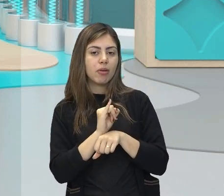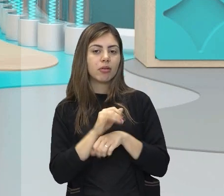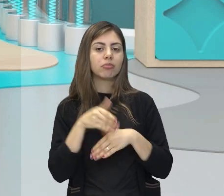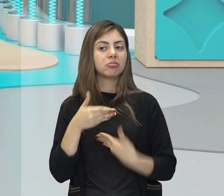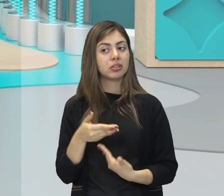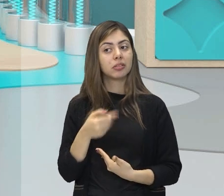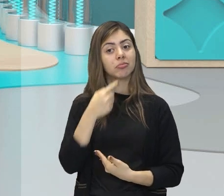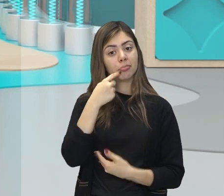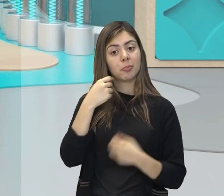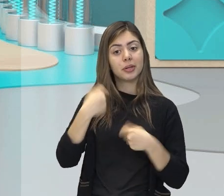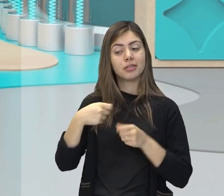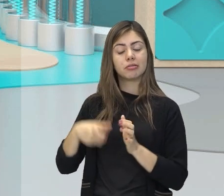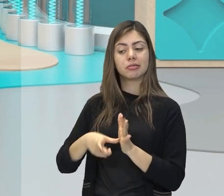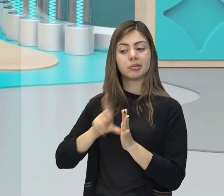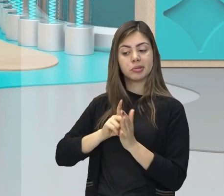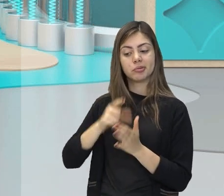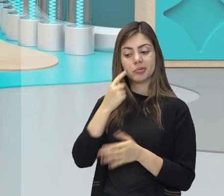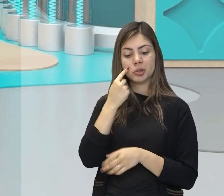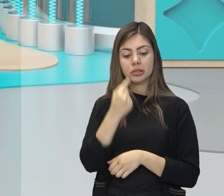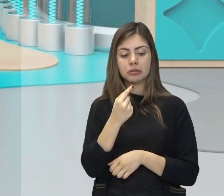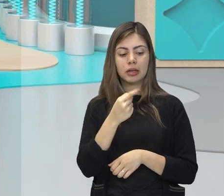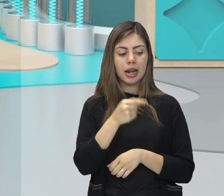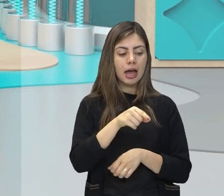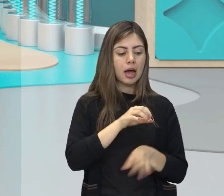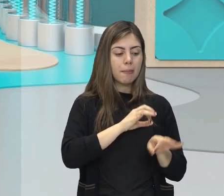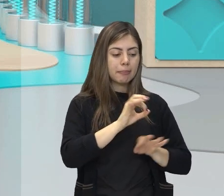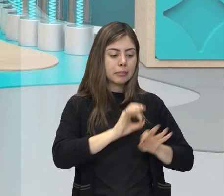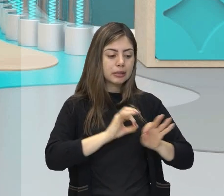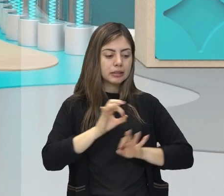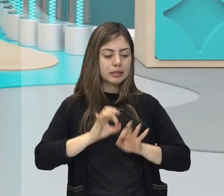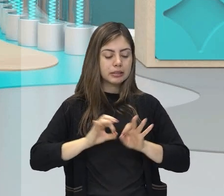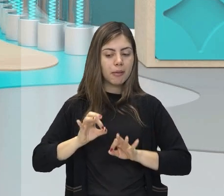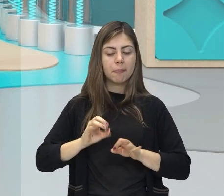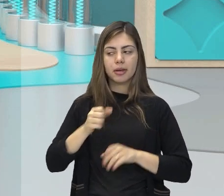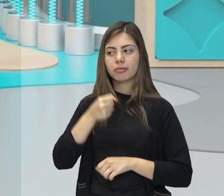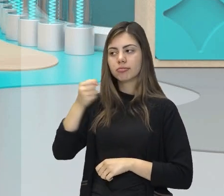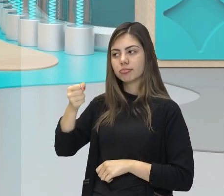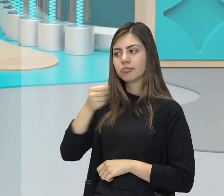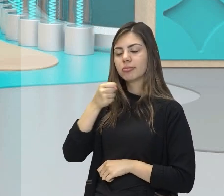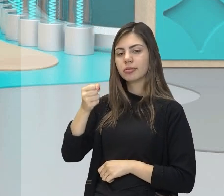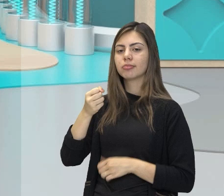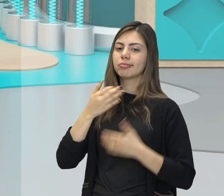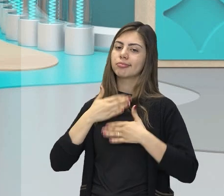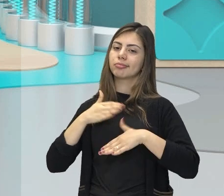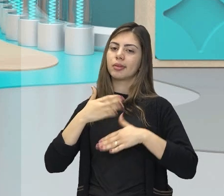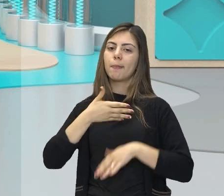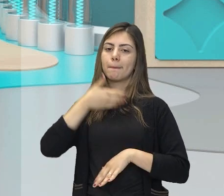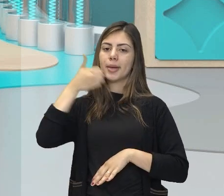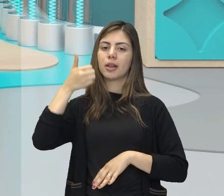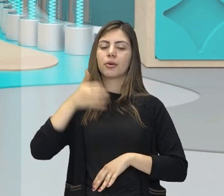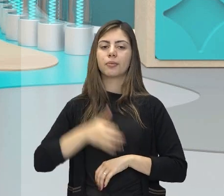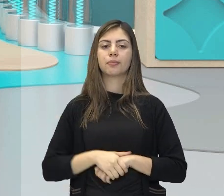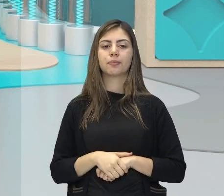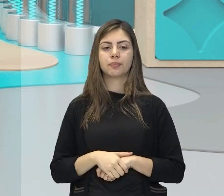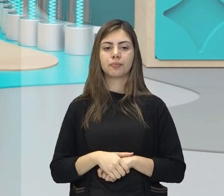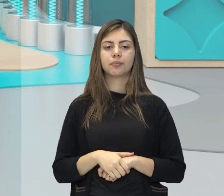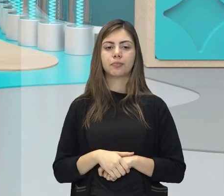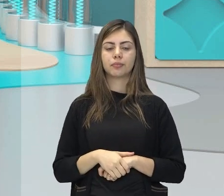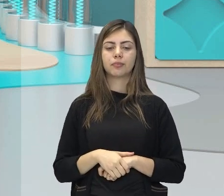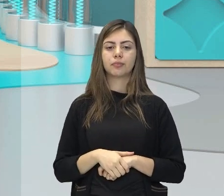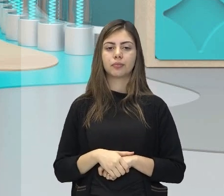sinalizar esses aspectos para que o seu planejamento e o seu momento de entrevista se torne mais tranquilo. Seguindo adiante,